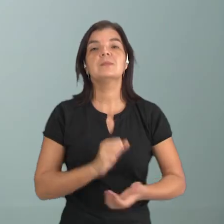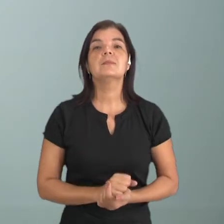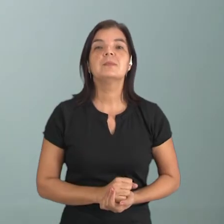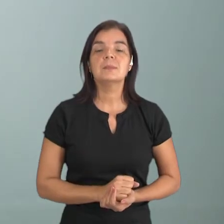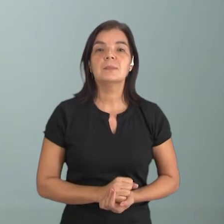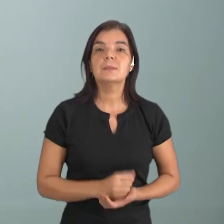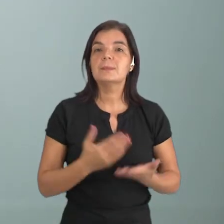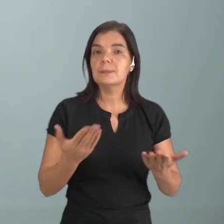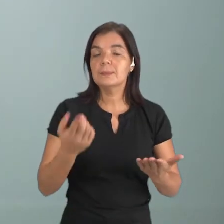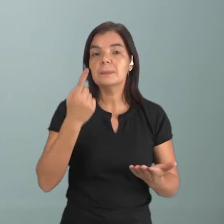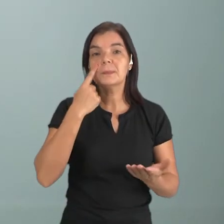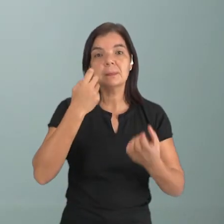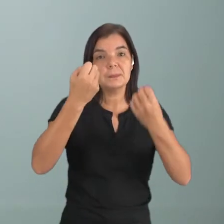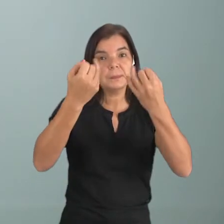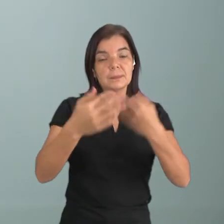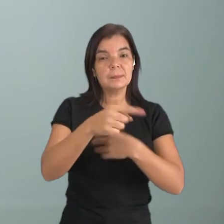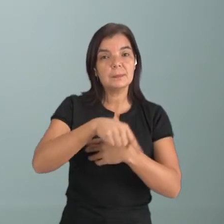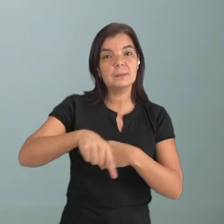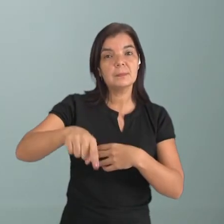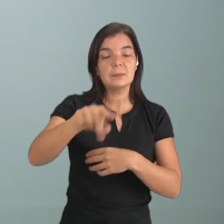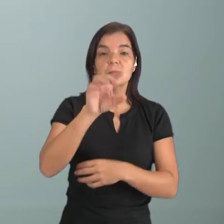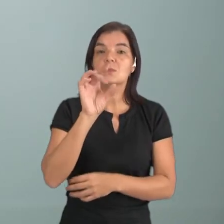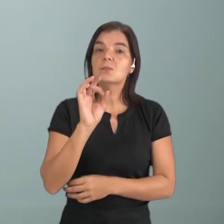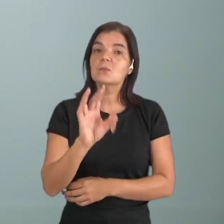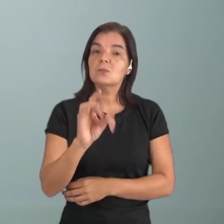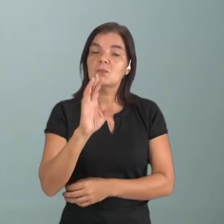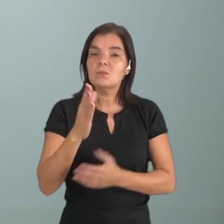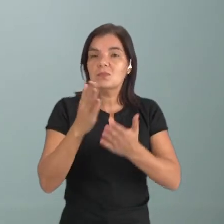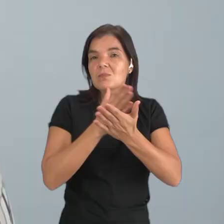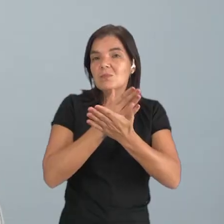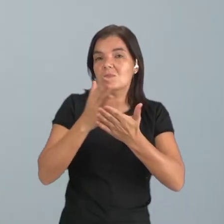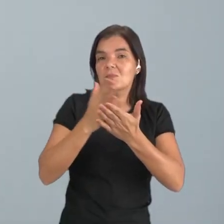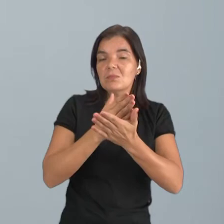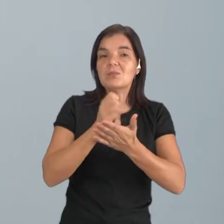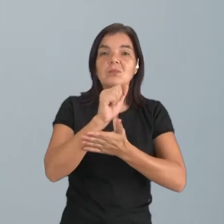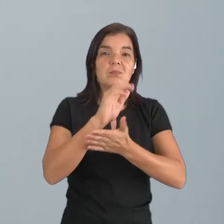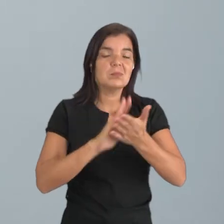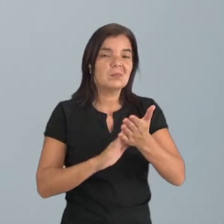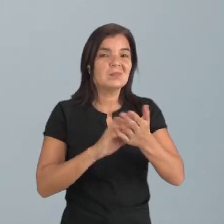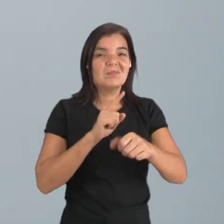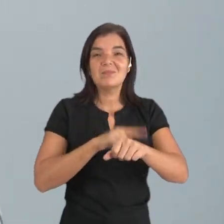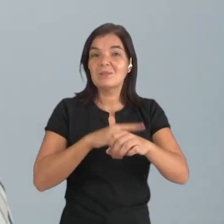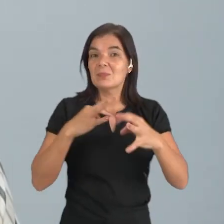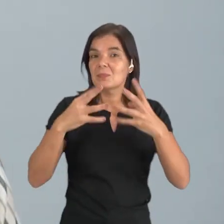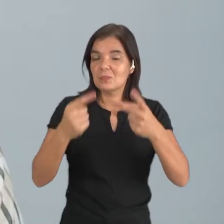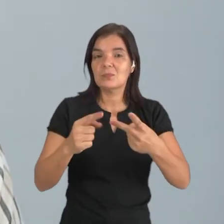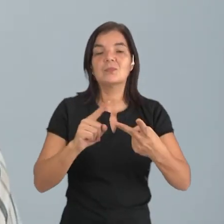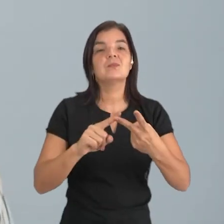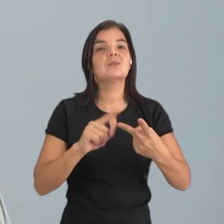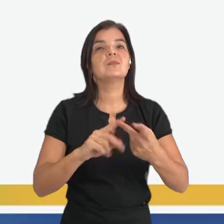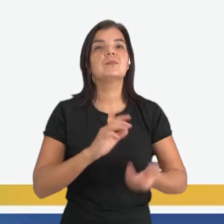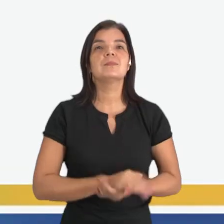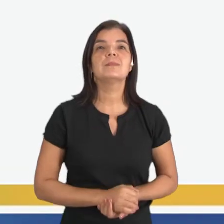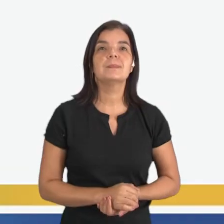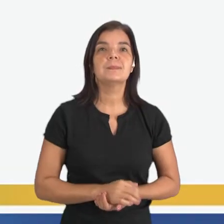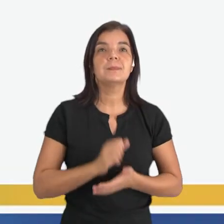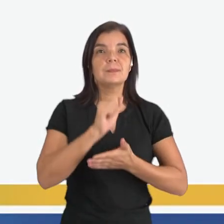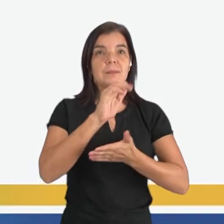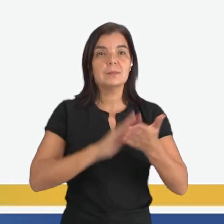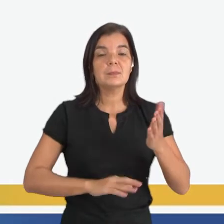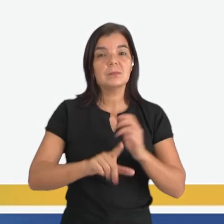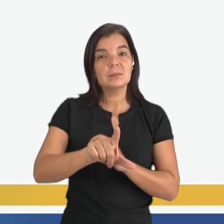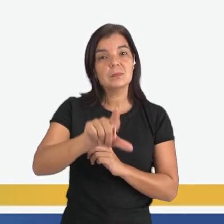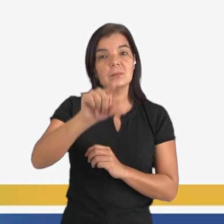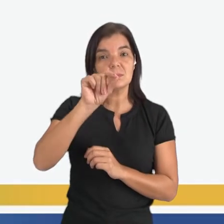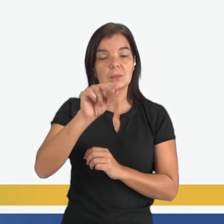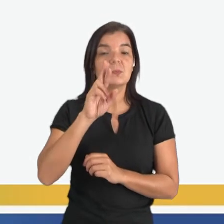tá? Vamos estar falando com vocês apenas uma atividade, não vai dar para a gente ver as duas. Então, atividade 1, marque